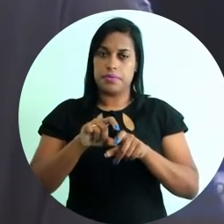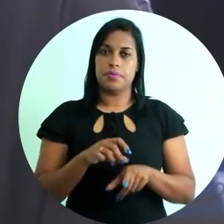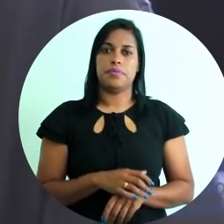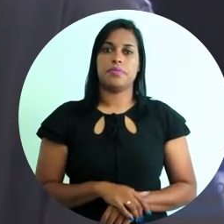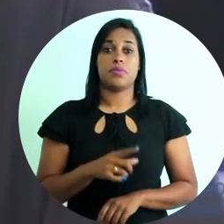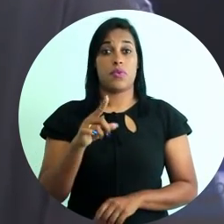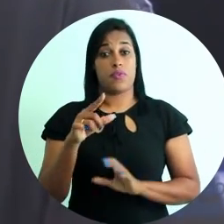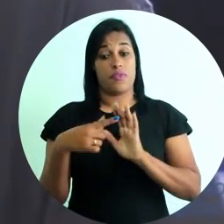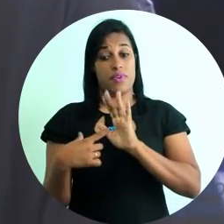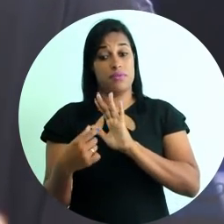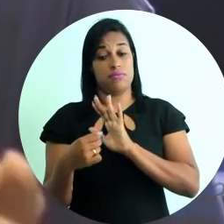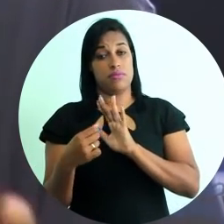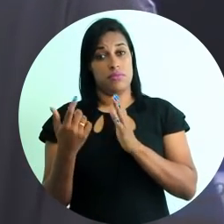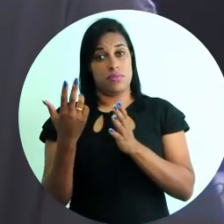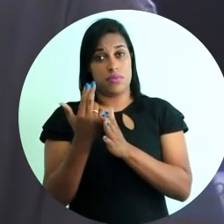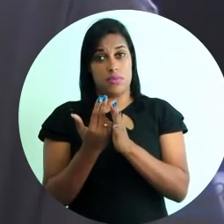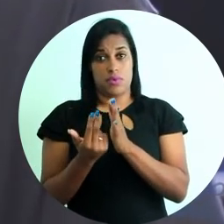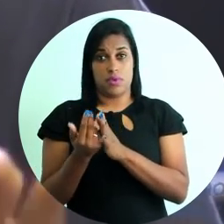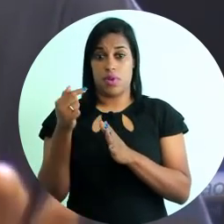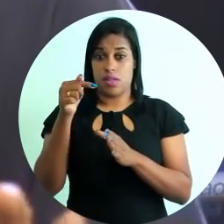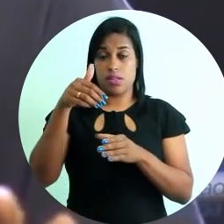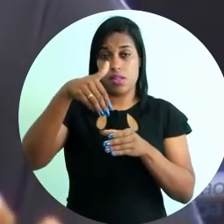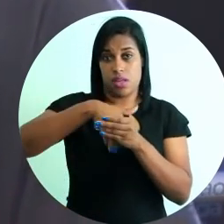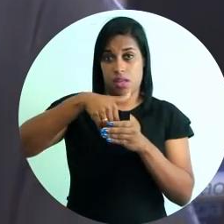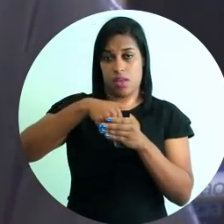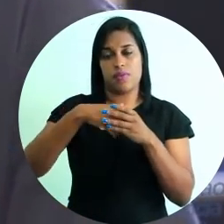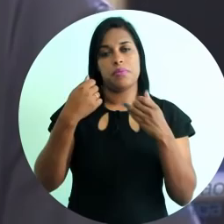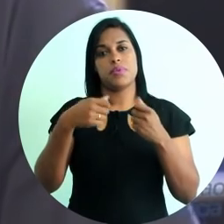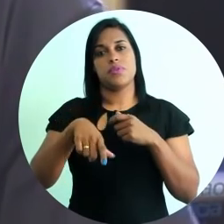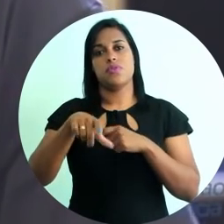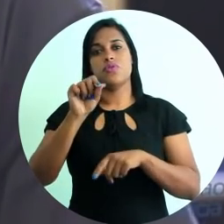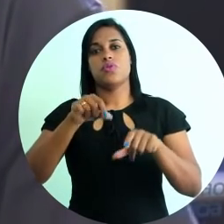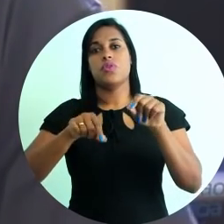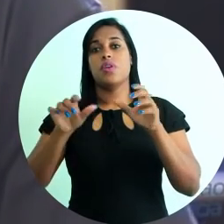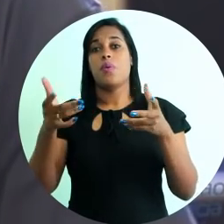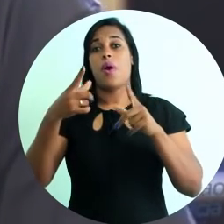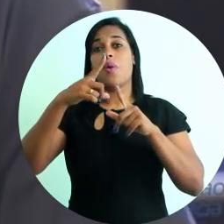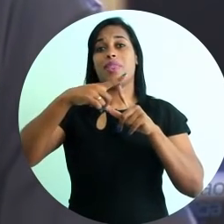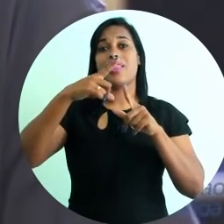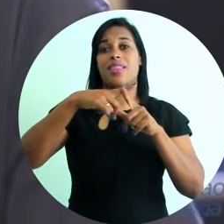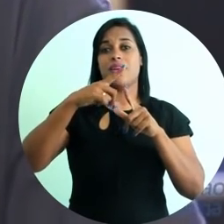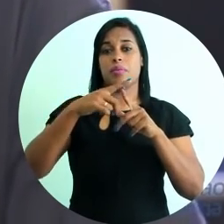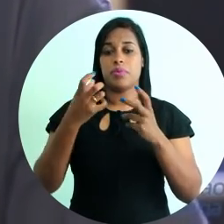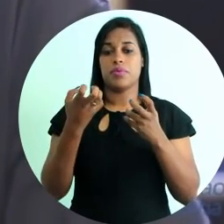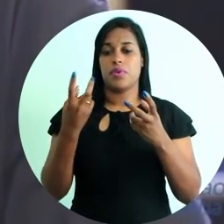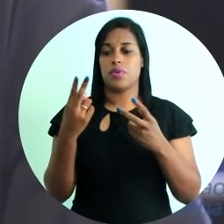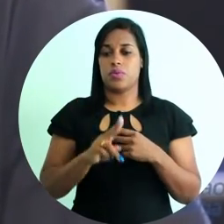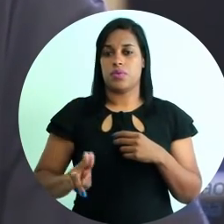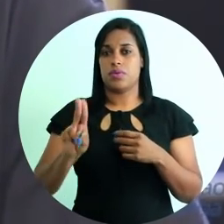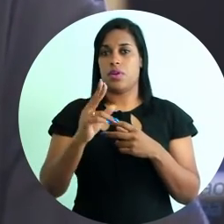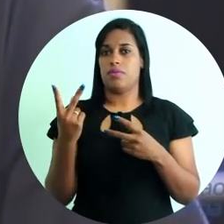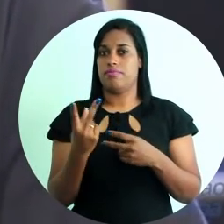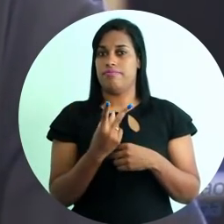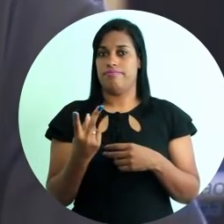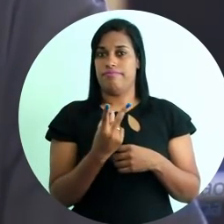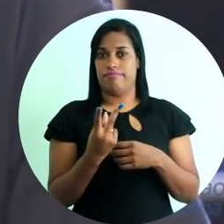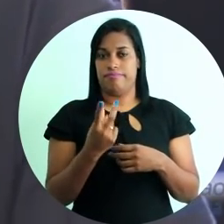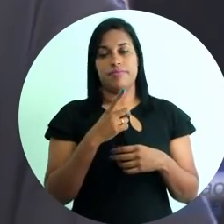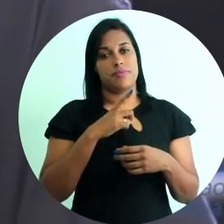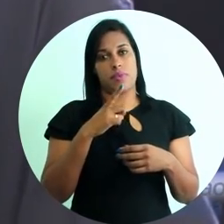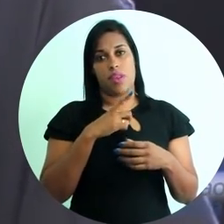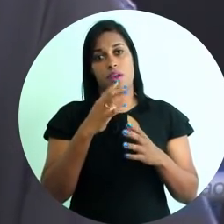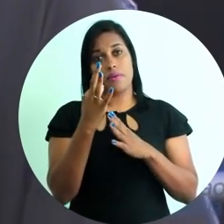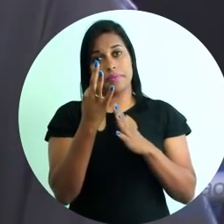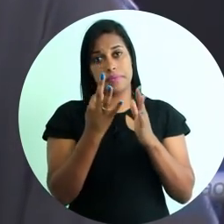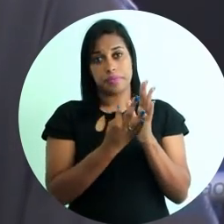for dar a saída nessa imagem, nesse arquivo, você vai ter que escolher qual é o tipo de compressão que eu quero usar. Existe um contexto em